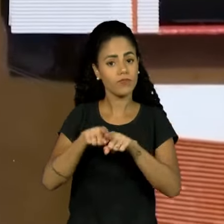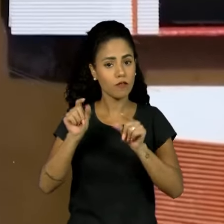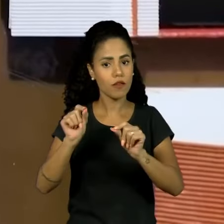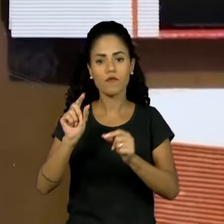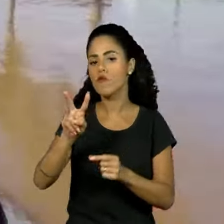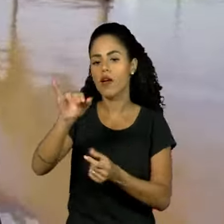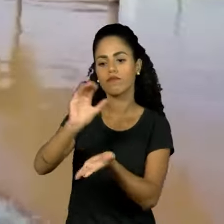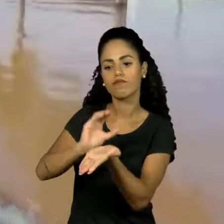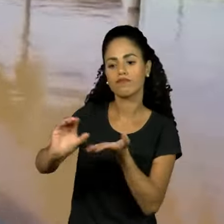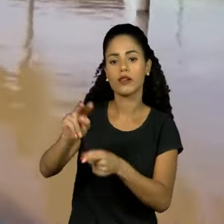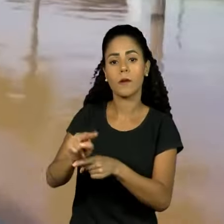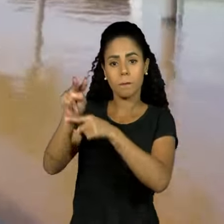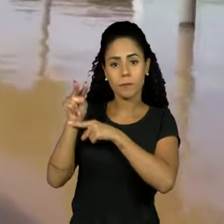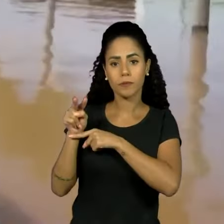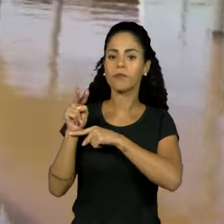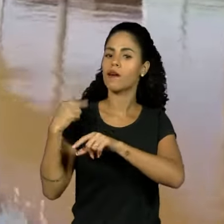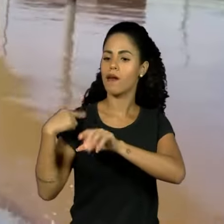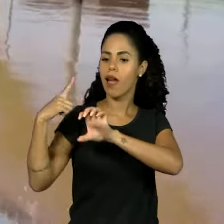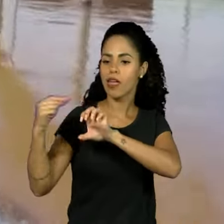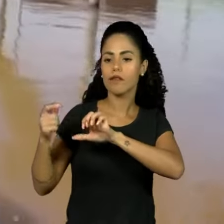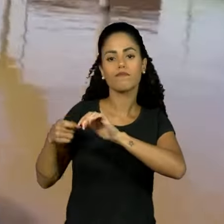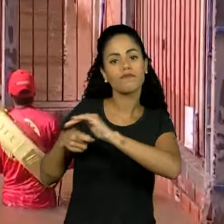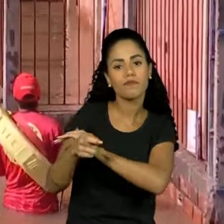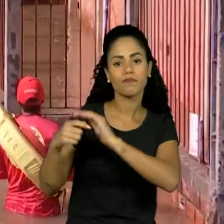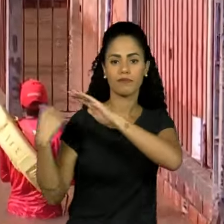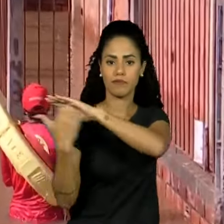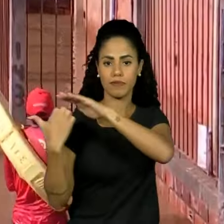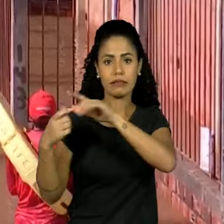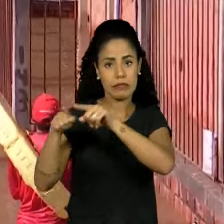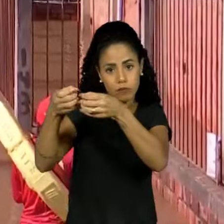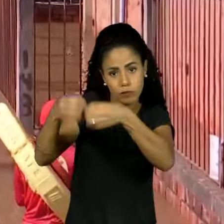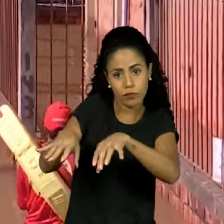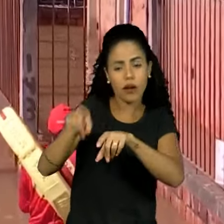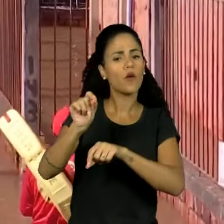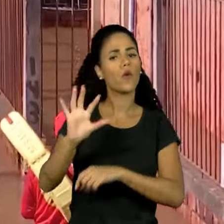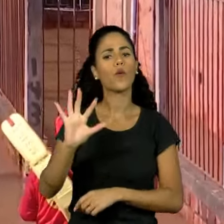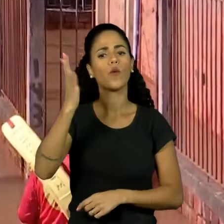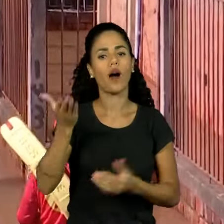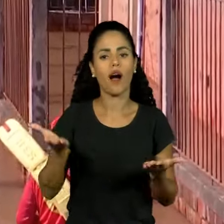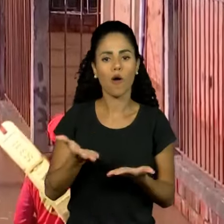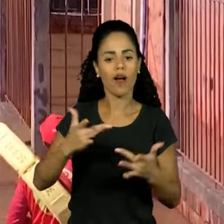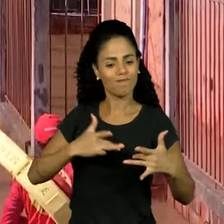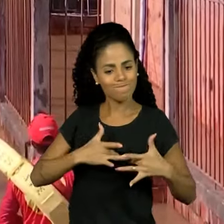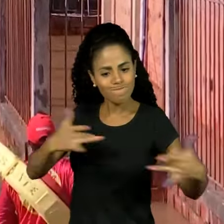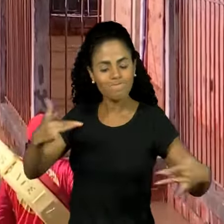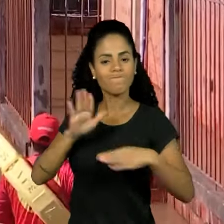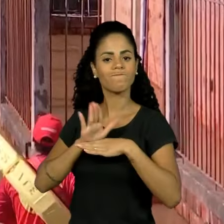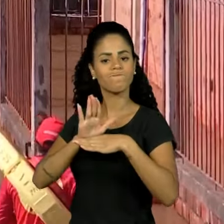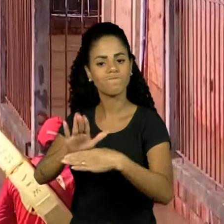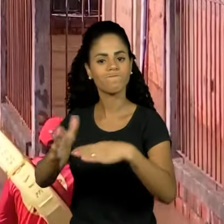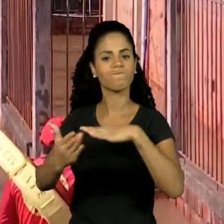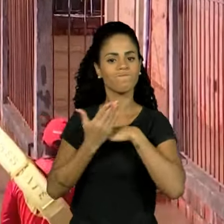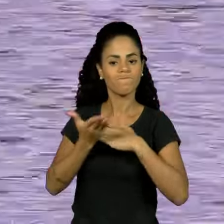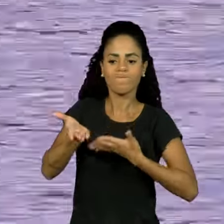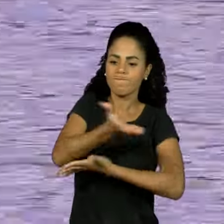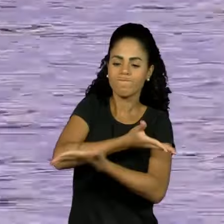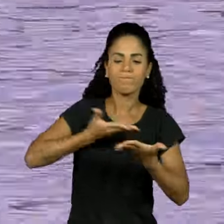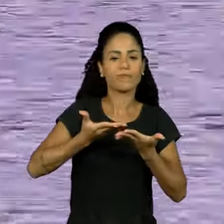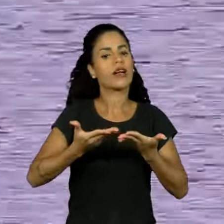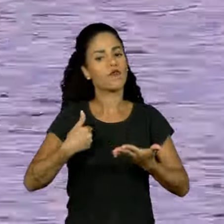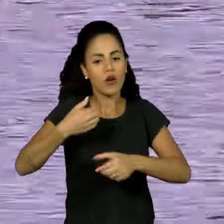subsidiar crédito para pequenas empresas atingidas. Em meio à tragédia, a solidariedade comove e